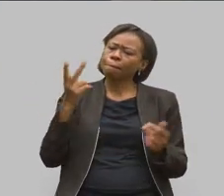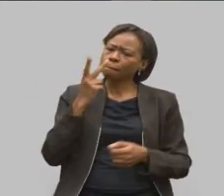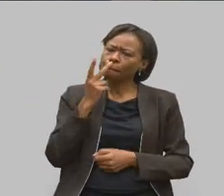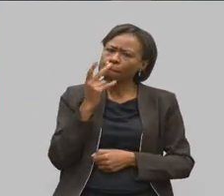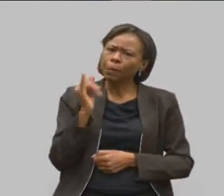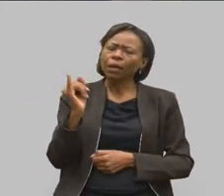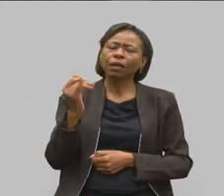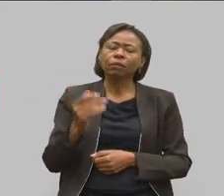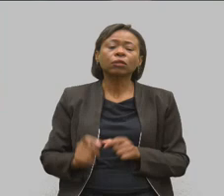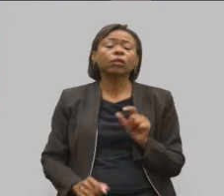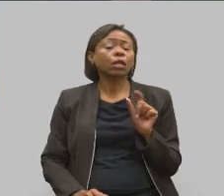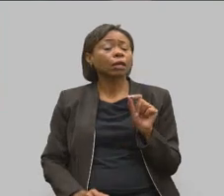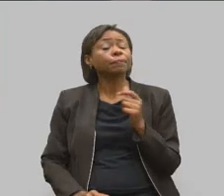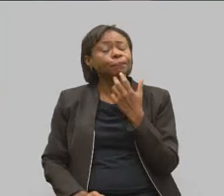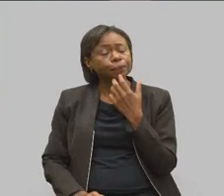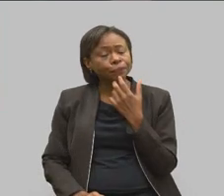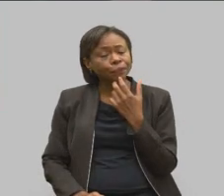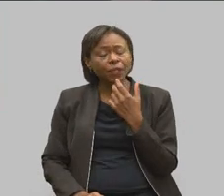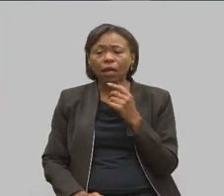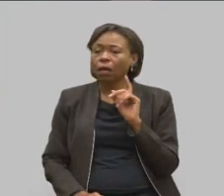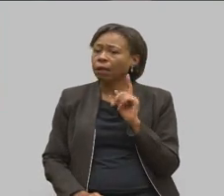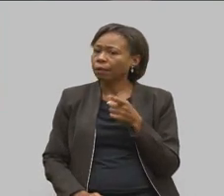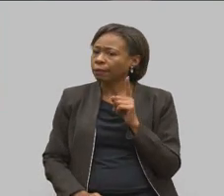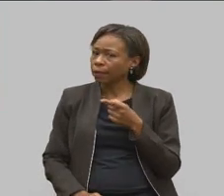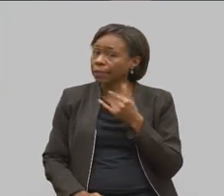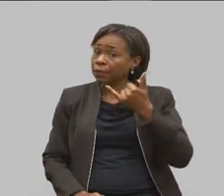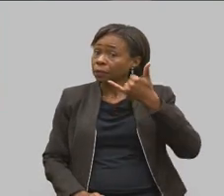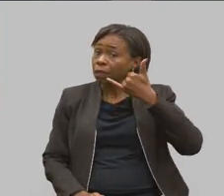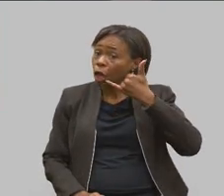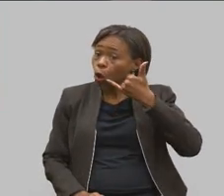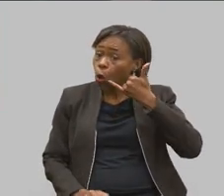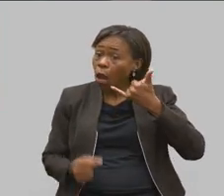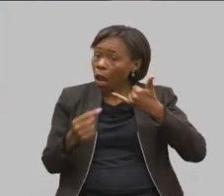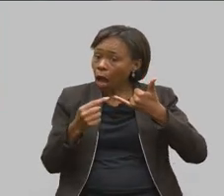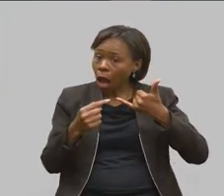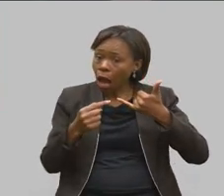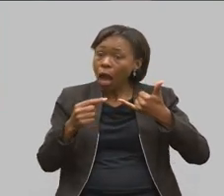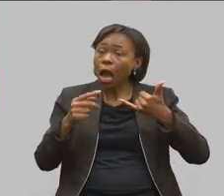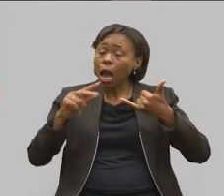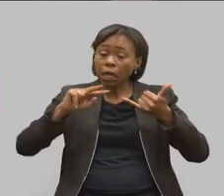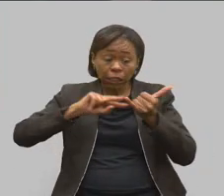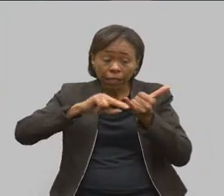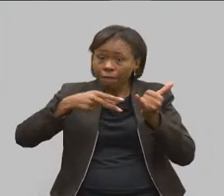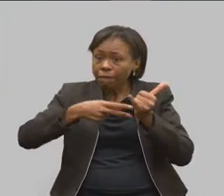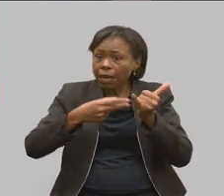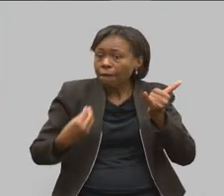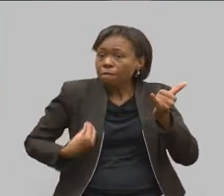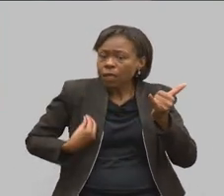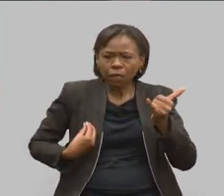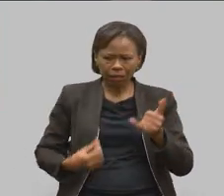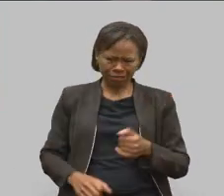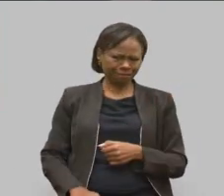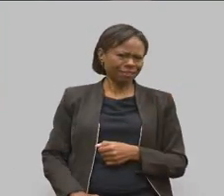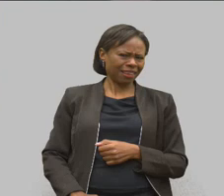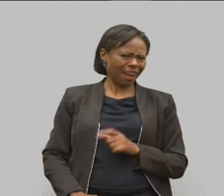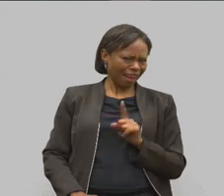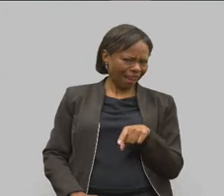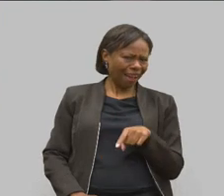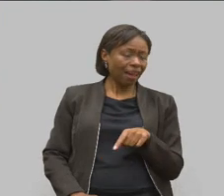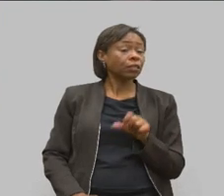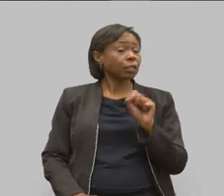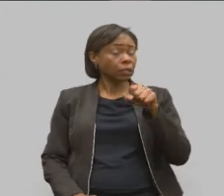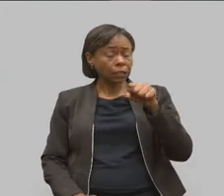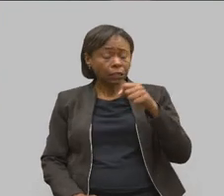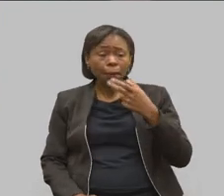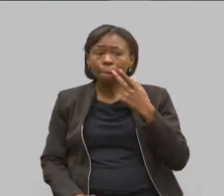falei o que que é se celular é vida viu falei é meu filho celular é vida celular